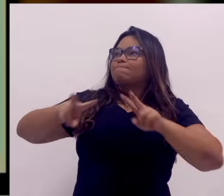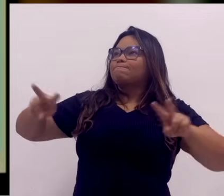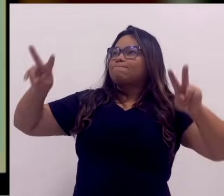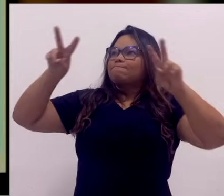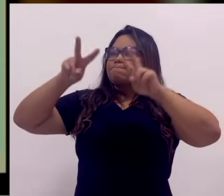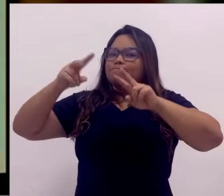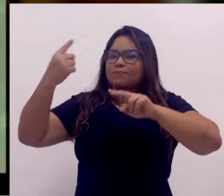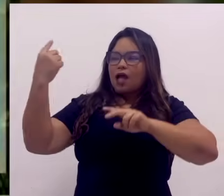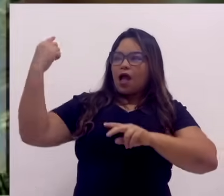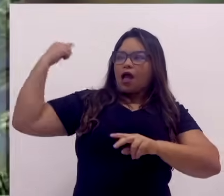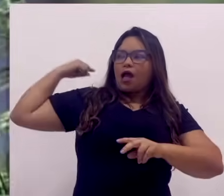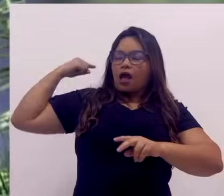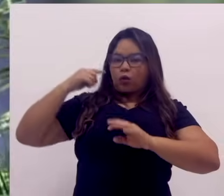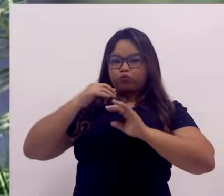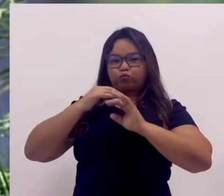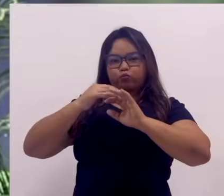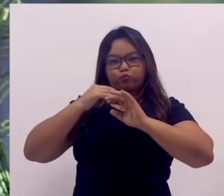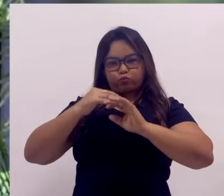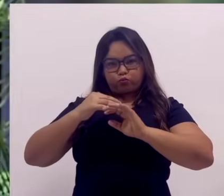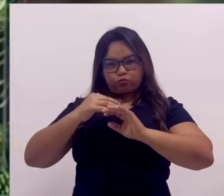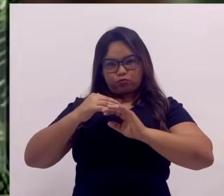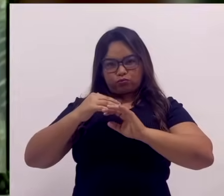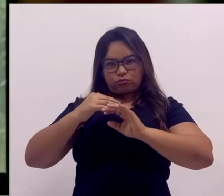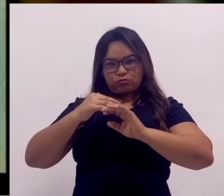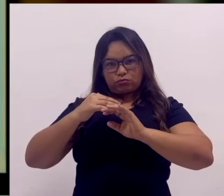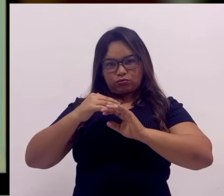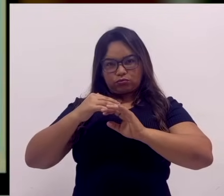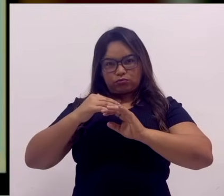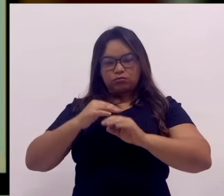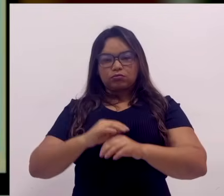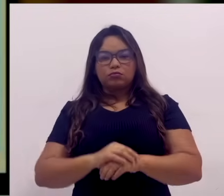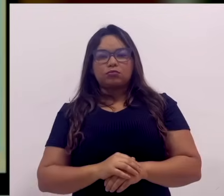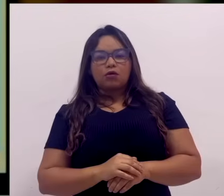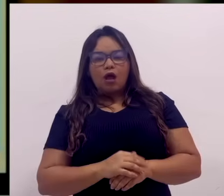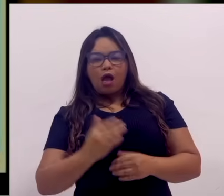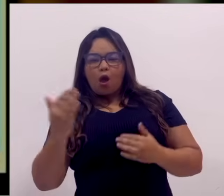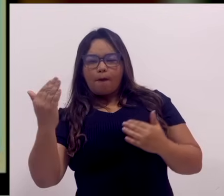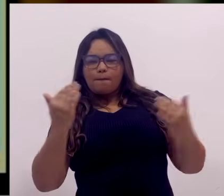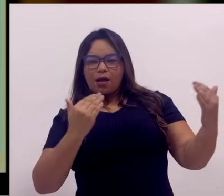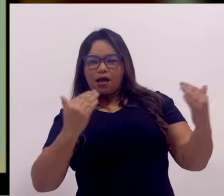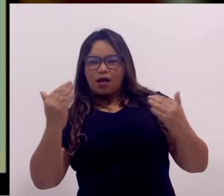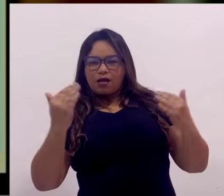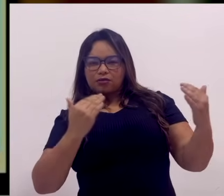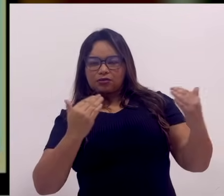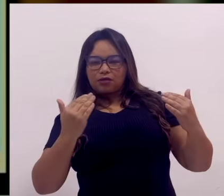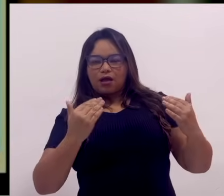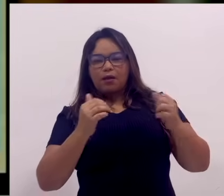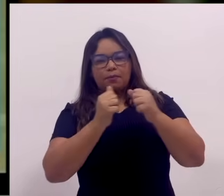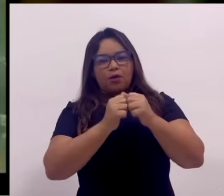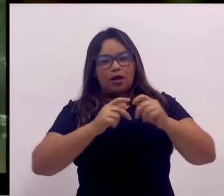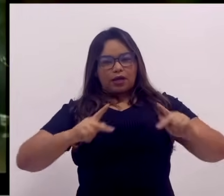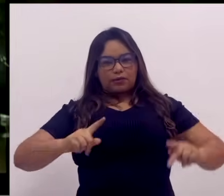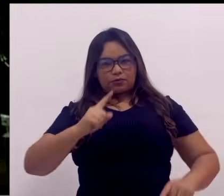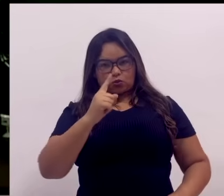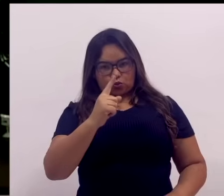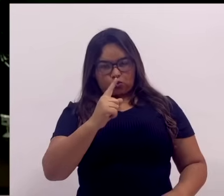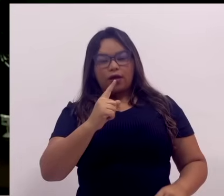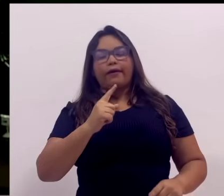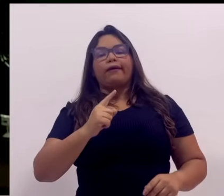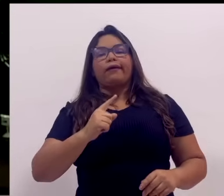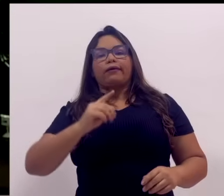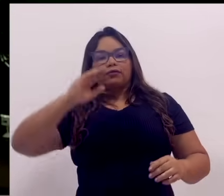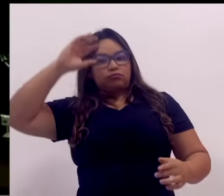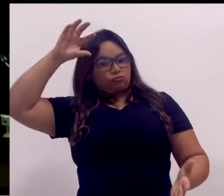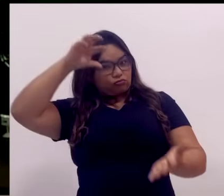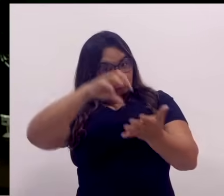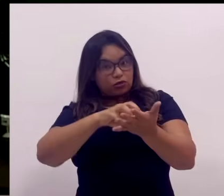grande voz, como de trombeta, e vimos o grande Epanados, o paralelismo de Apocalipse 1, que nos diz que Jesus é o